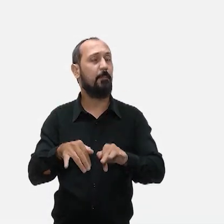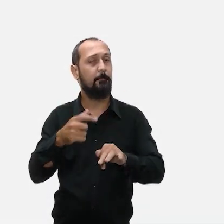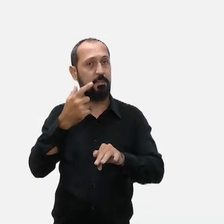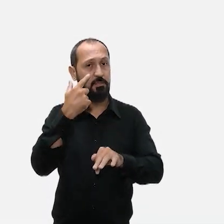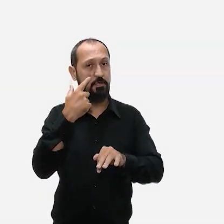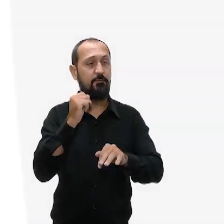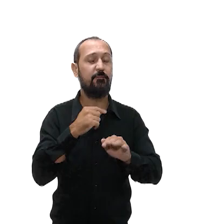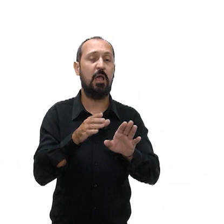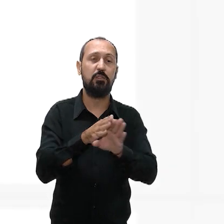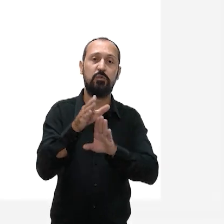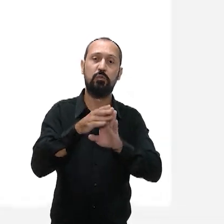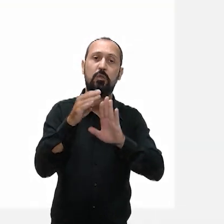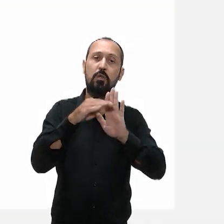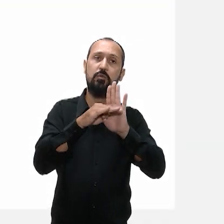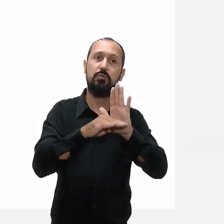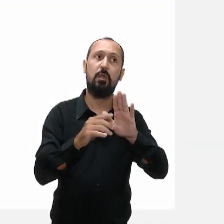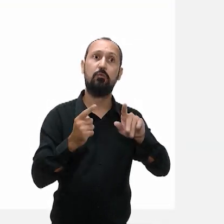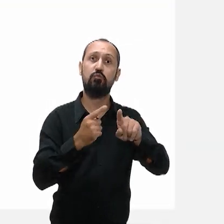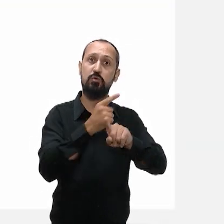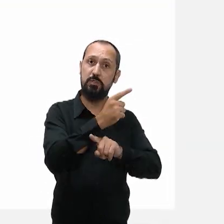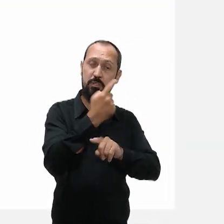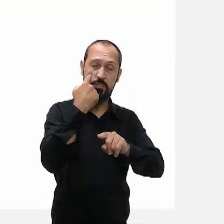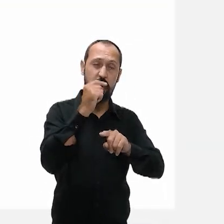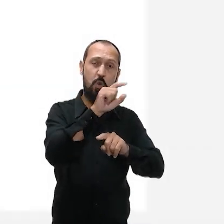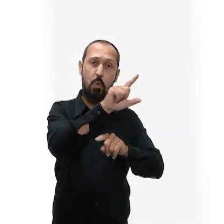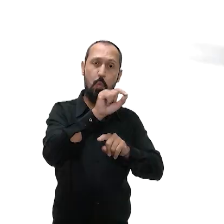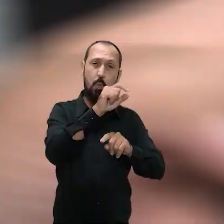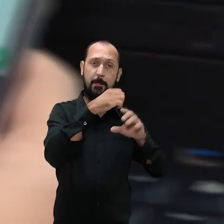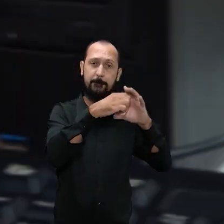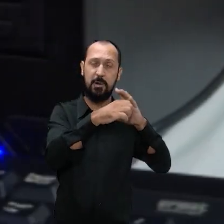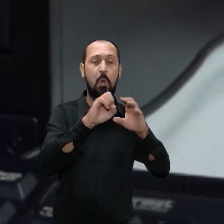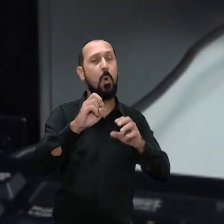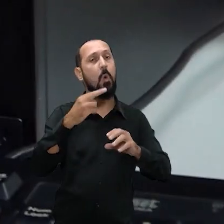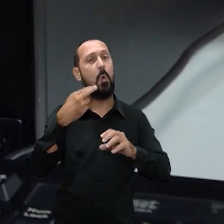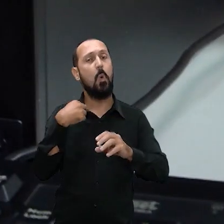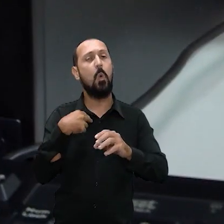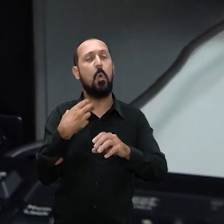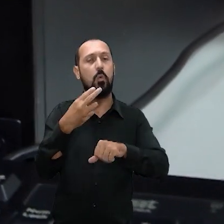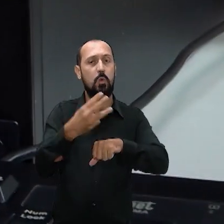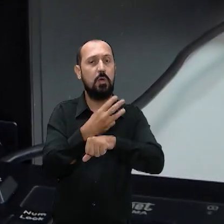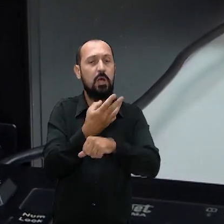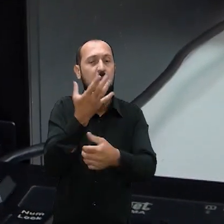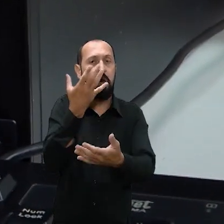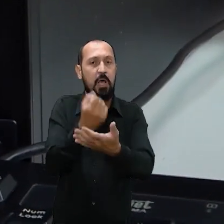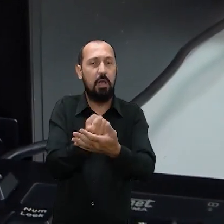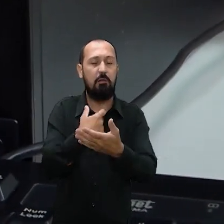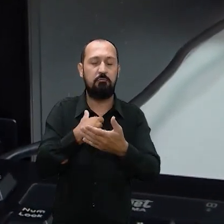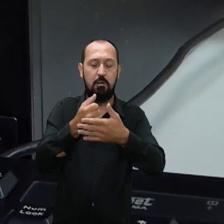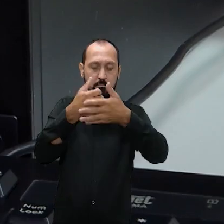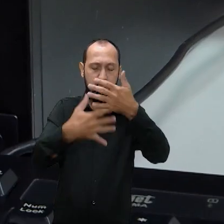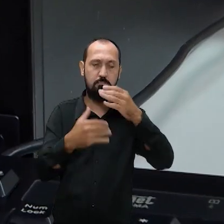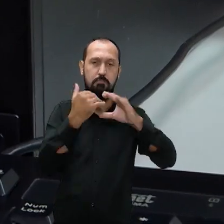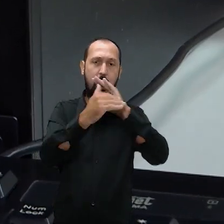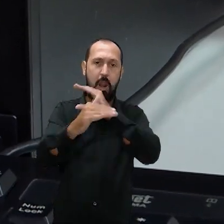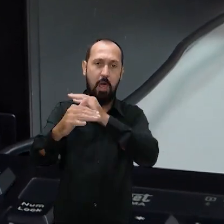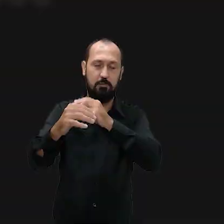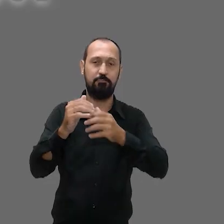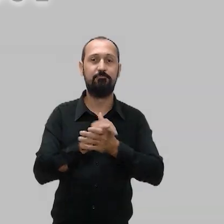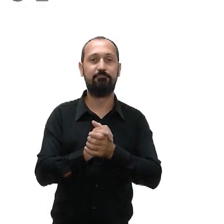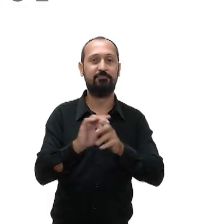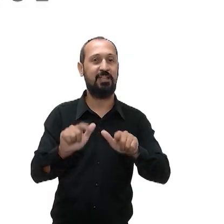é necessário seguir as instruções de confirmação no e-mail escolhido ou ainda cadastrando seu WhatsApp na nossa lista de